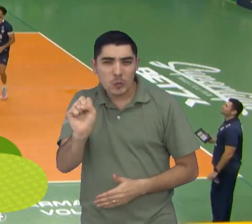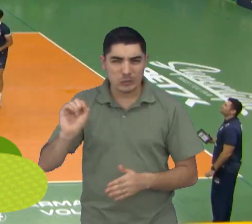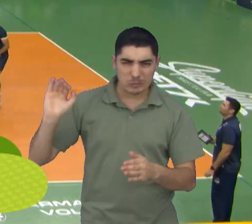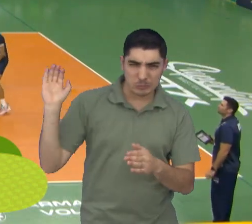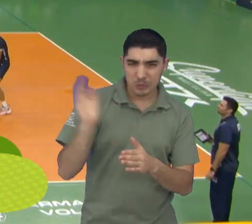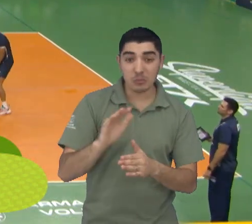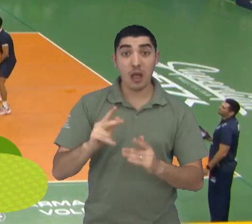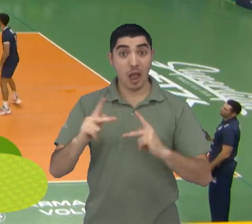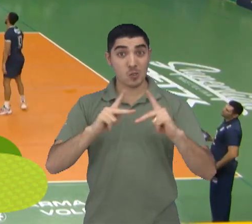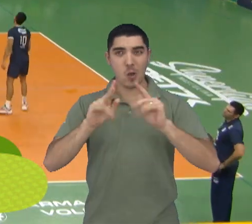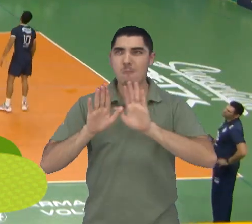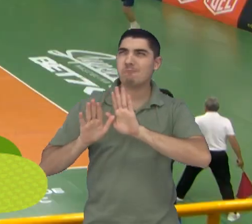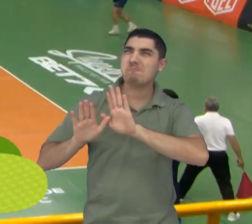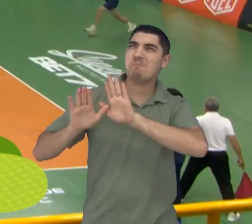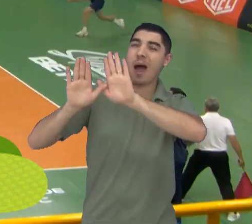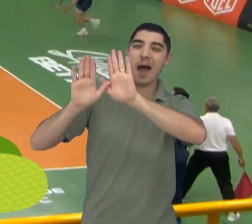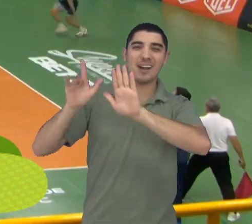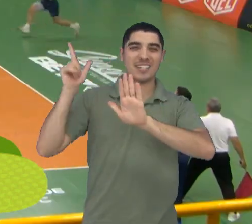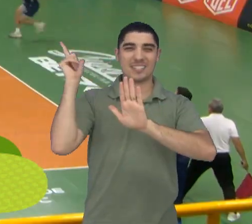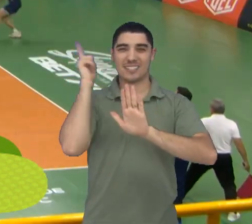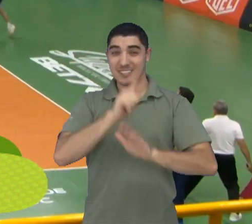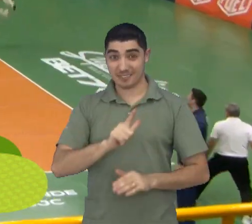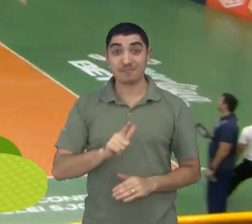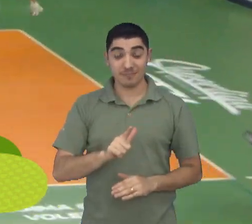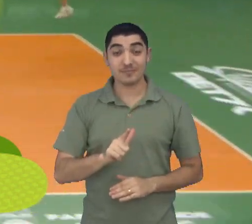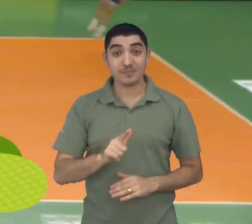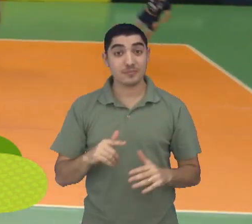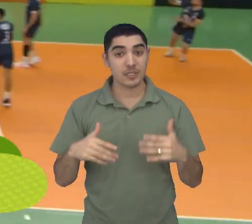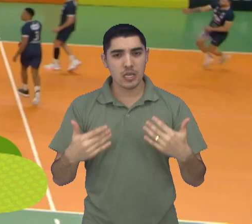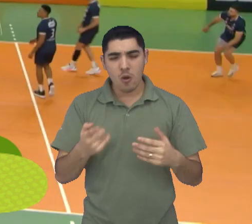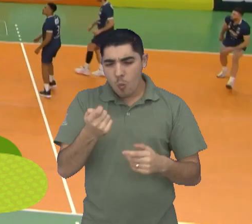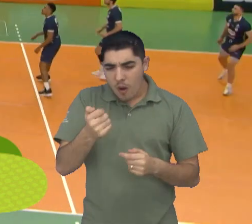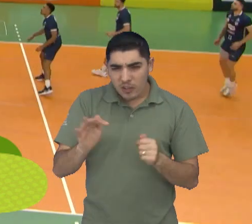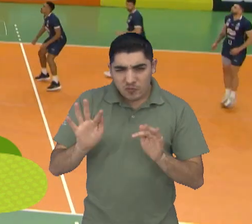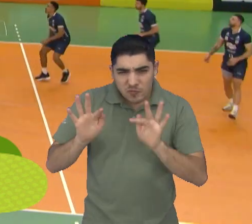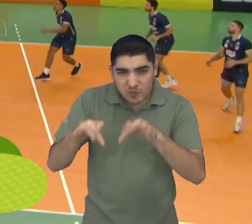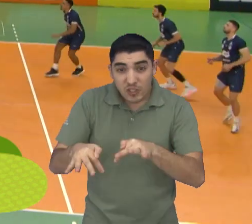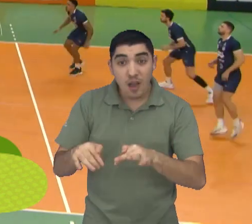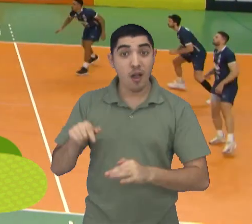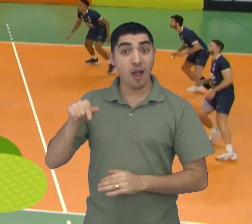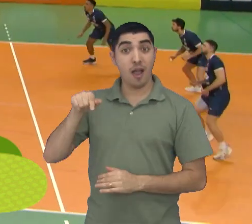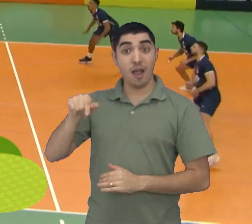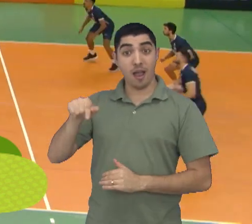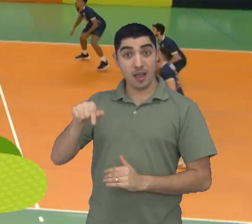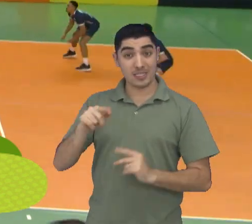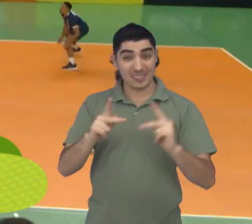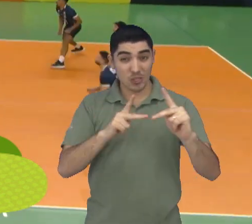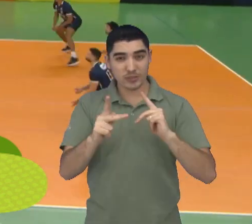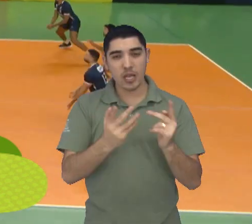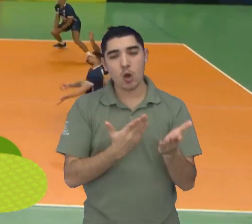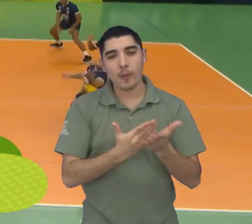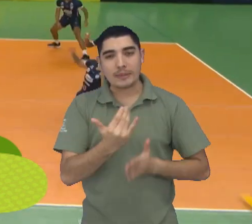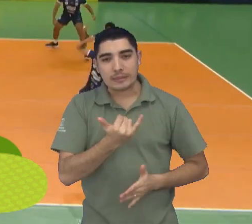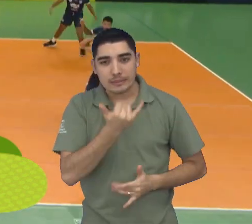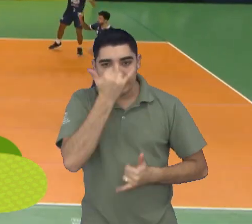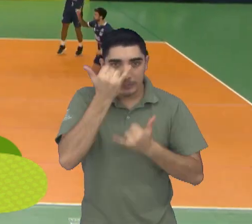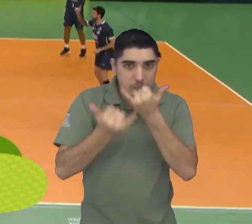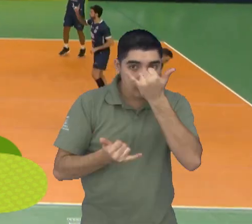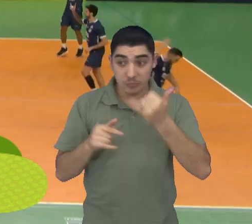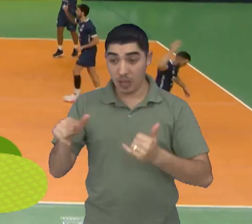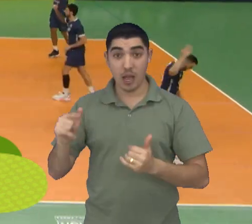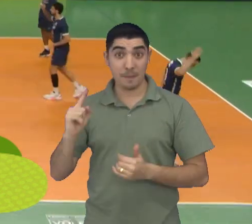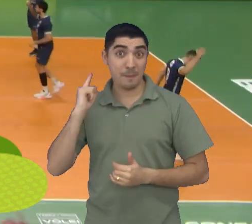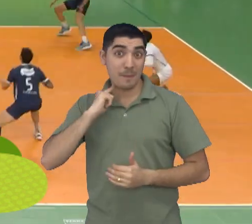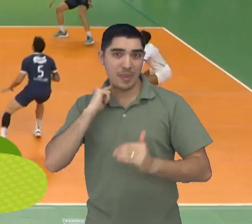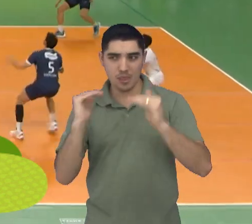bloqueio joseense funcionou. Na reta final da parcial, os donos da casa começaram a falhar e deixaram o Minas encostar